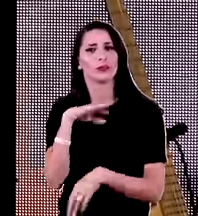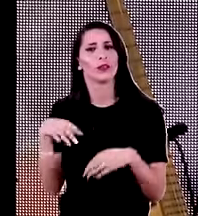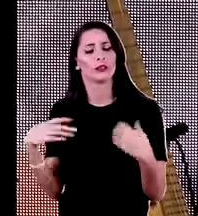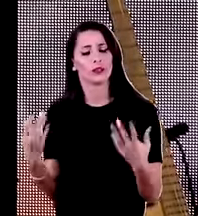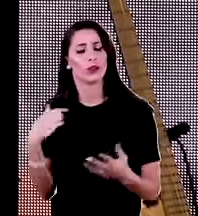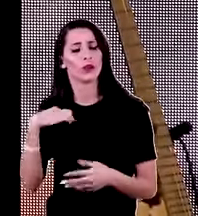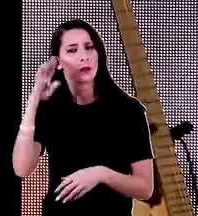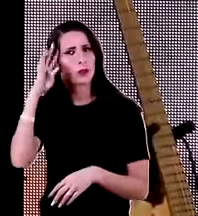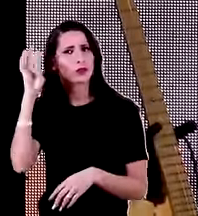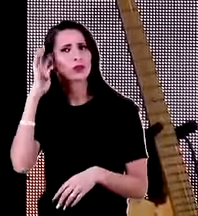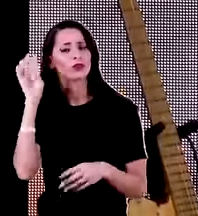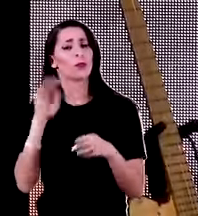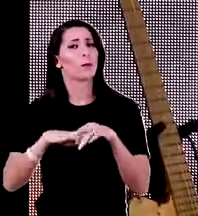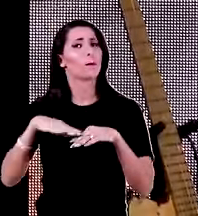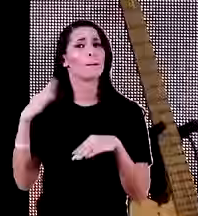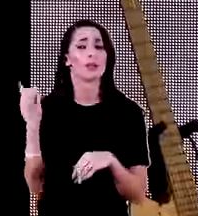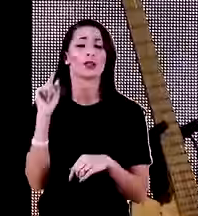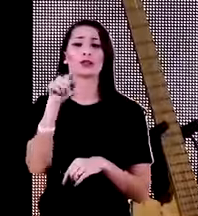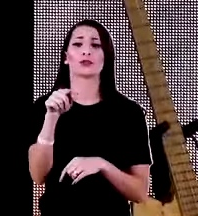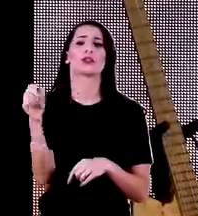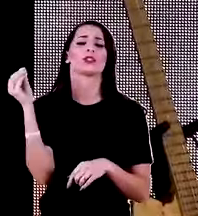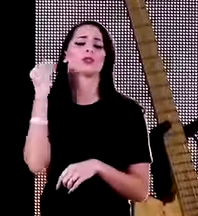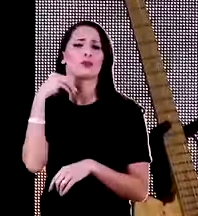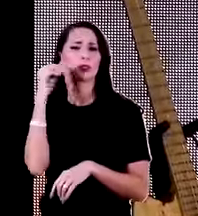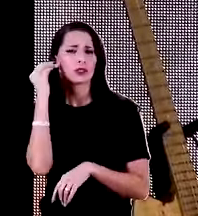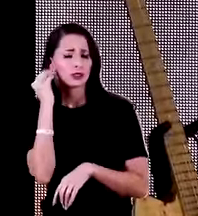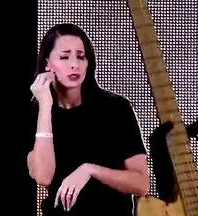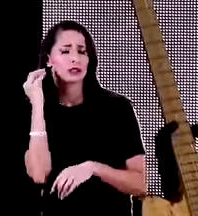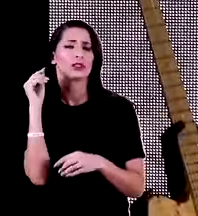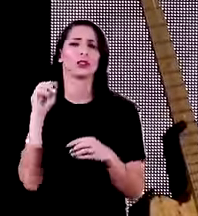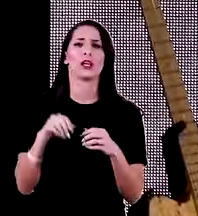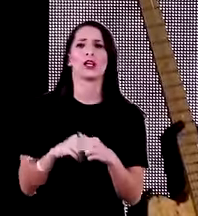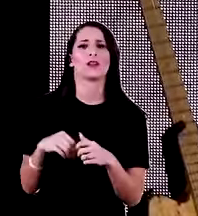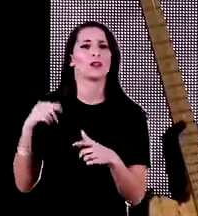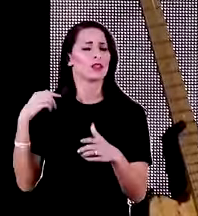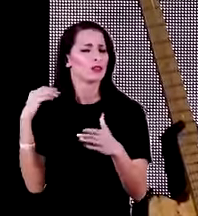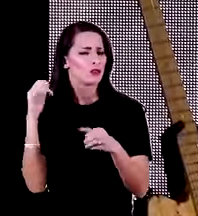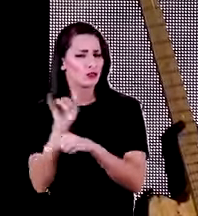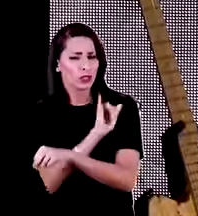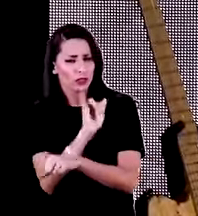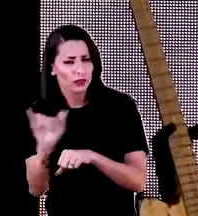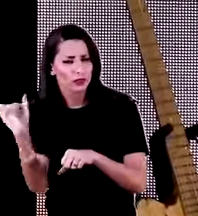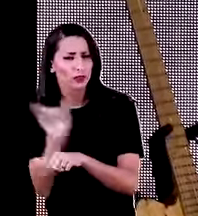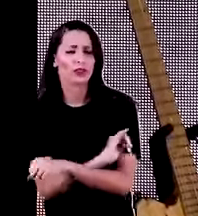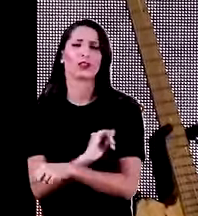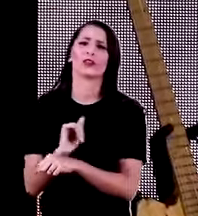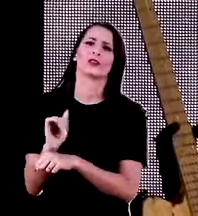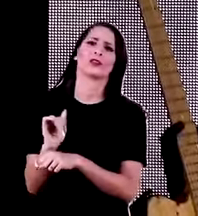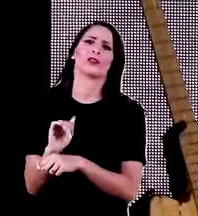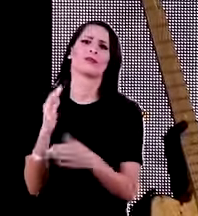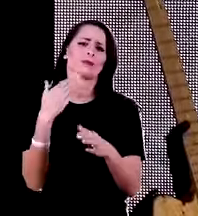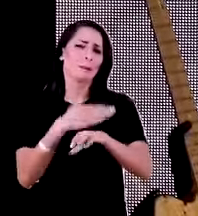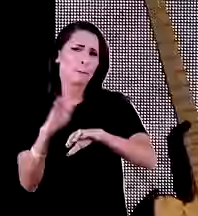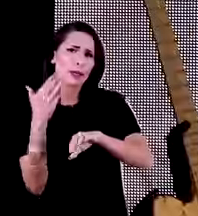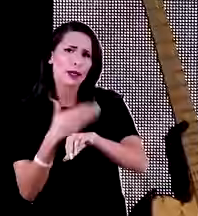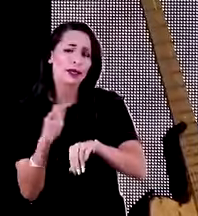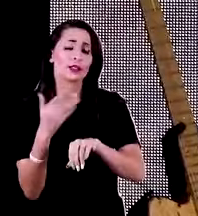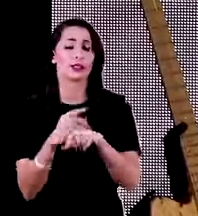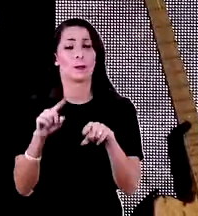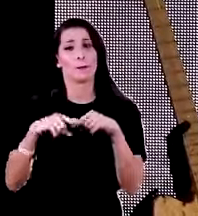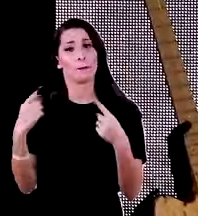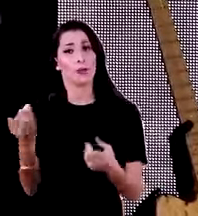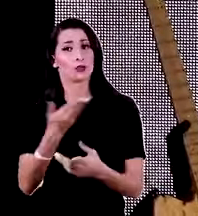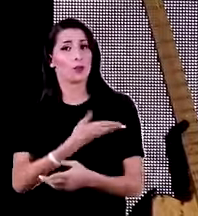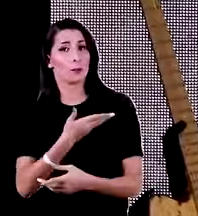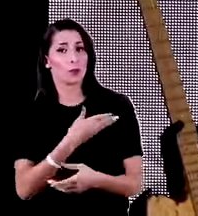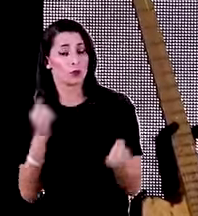imagino que por mais que você tivesse experiência, arma, técnica, estratégia, treinamento, um amigo do seu lado, uma